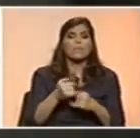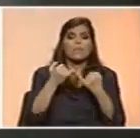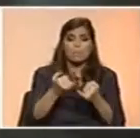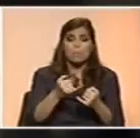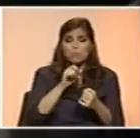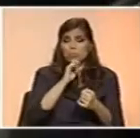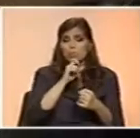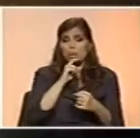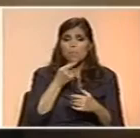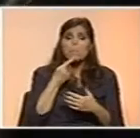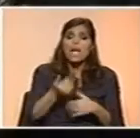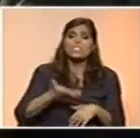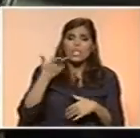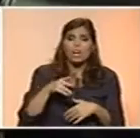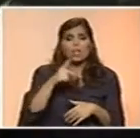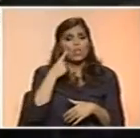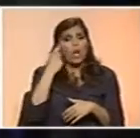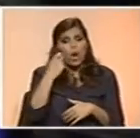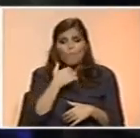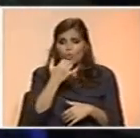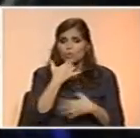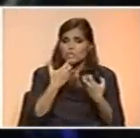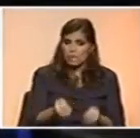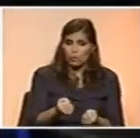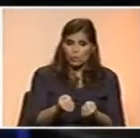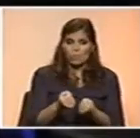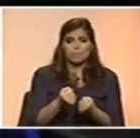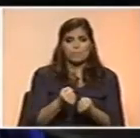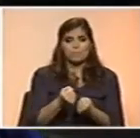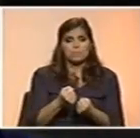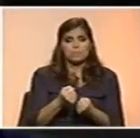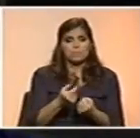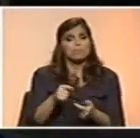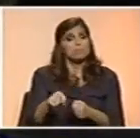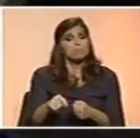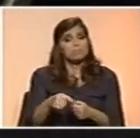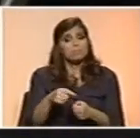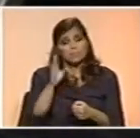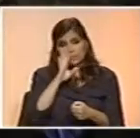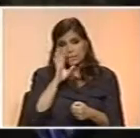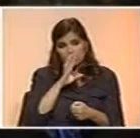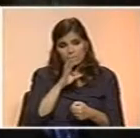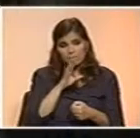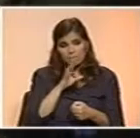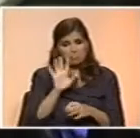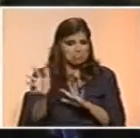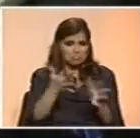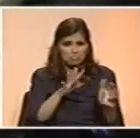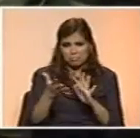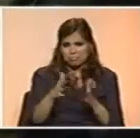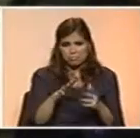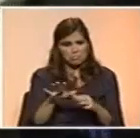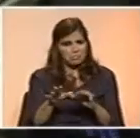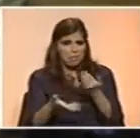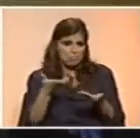o que poderá encarecer são as nozes, os frutos secos, que fica aqui parado, se calhar. Eu acho que é mais ou menos ela por